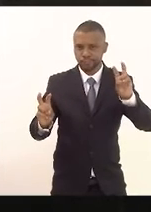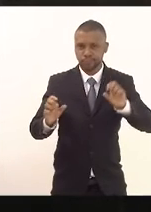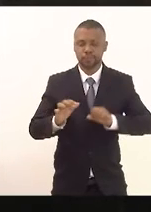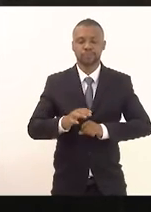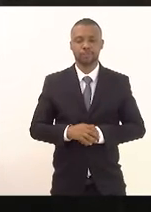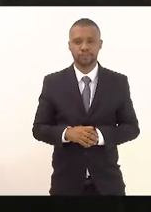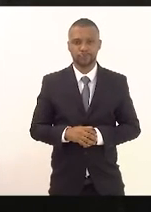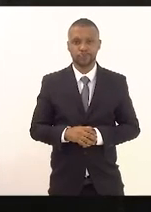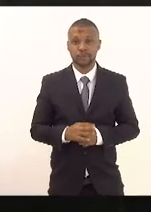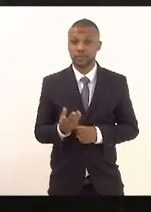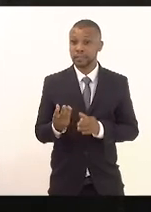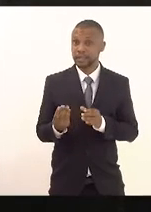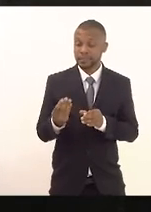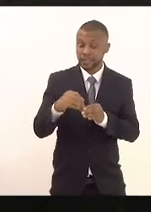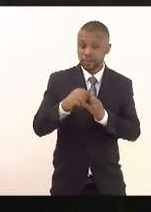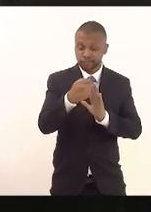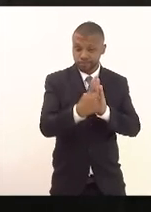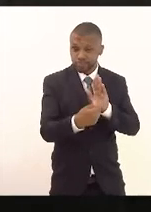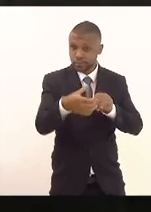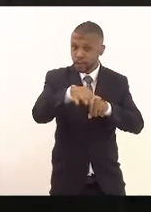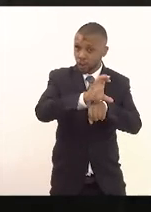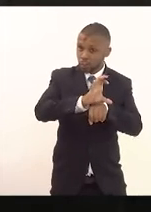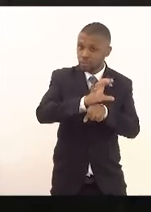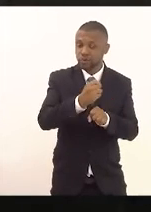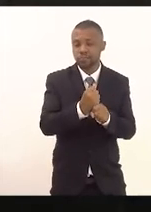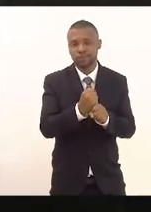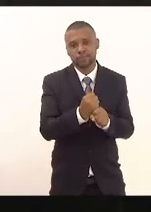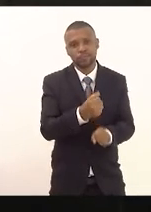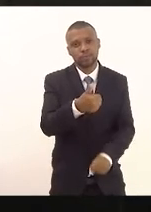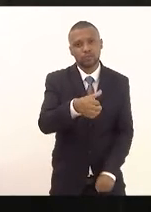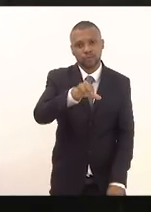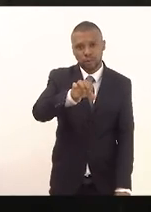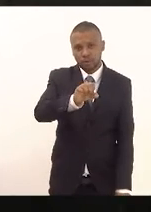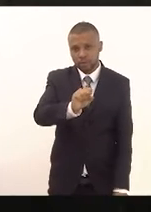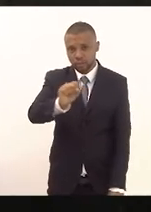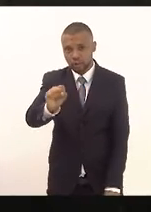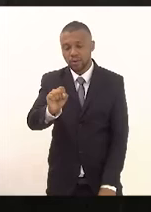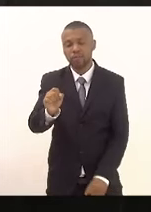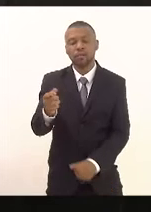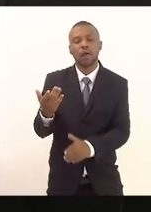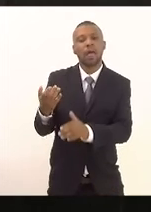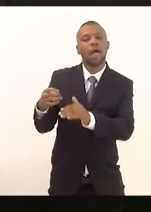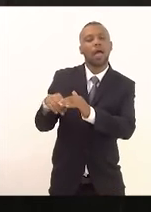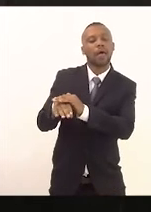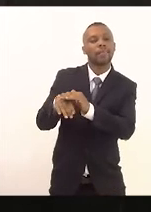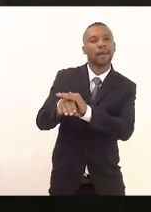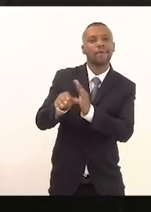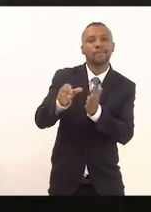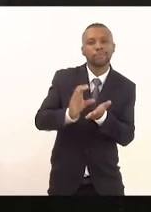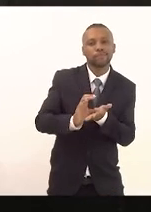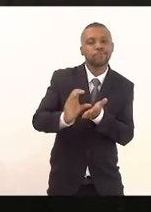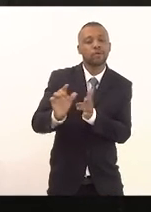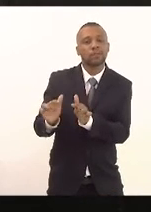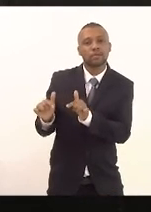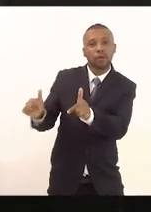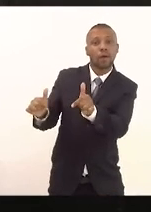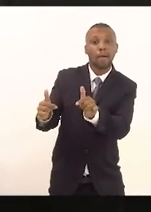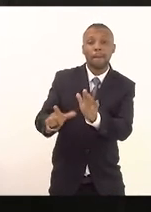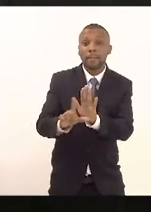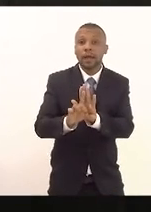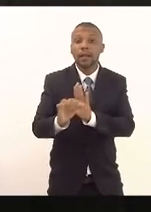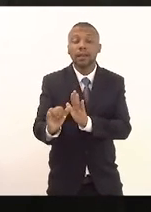"inexiste na construção federal de 88 reserva de iniciativa para Leis de natureza